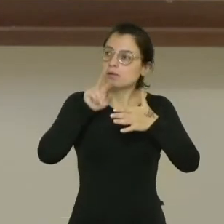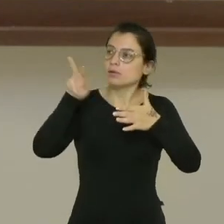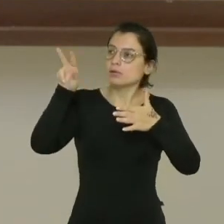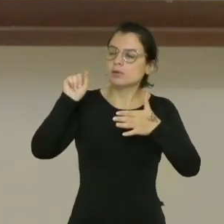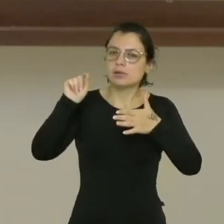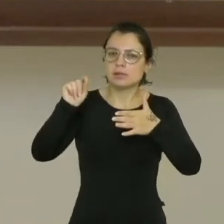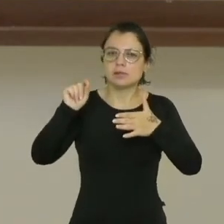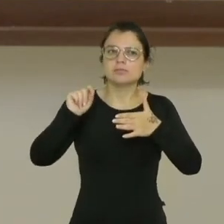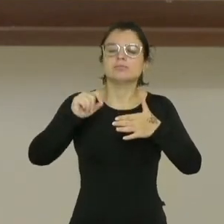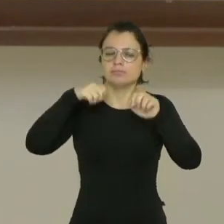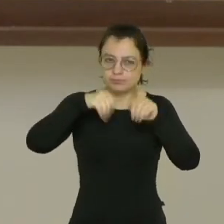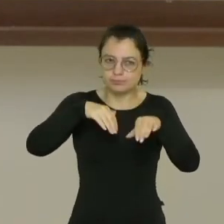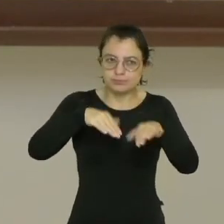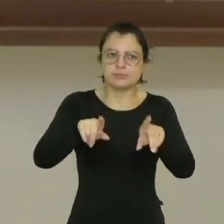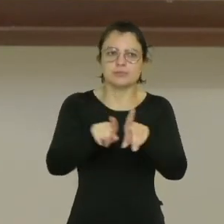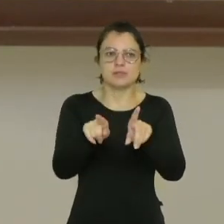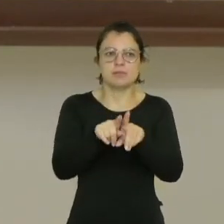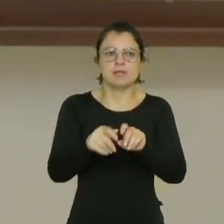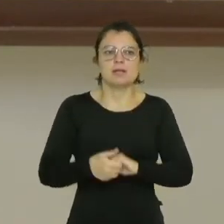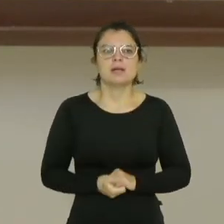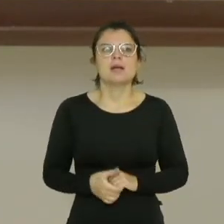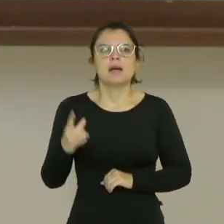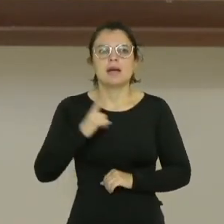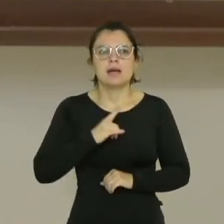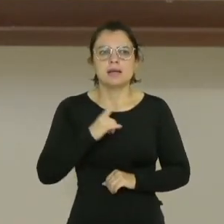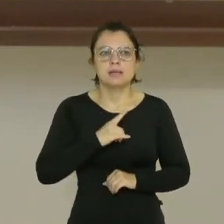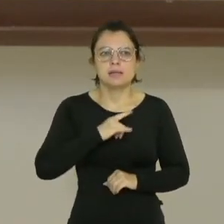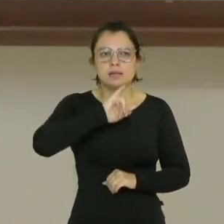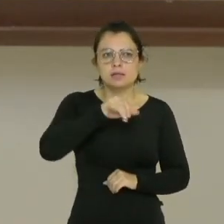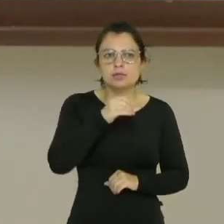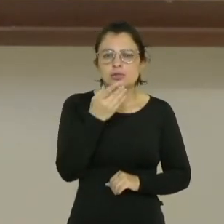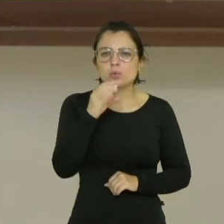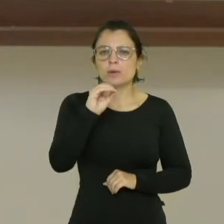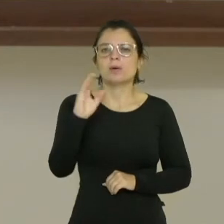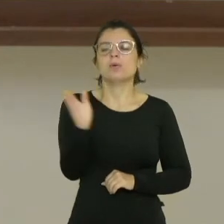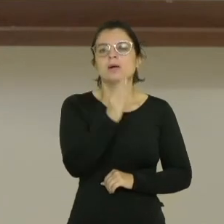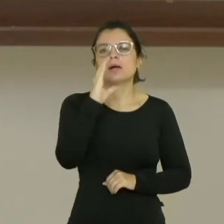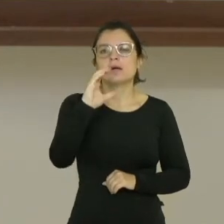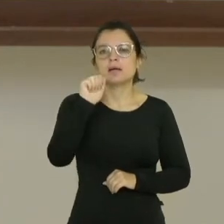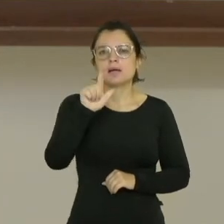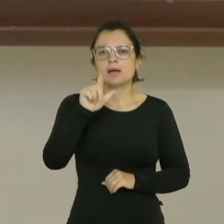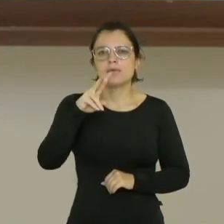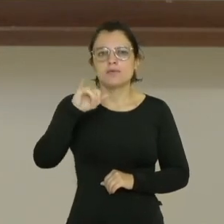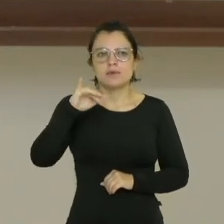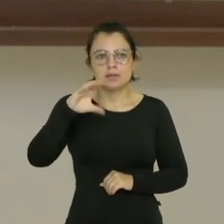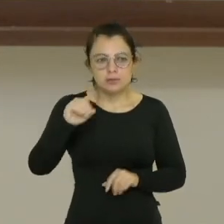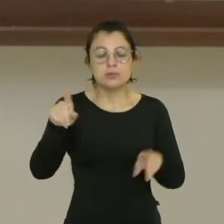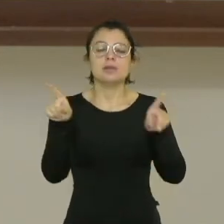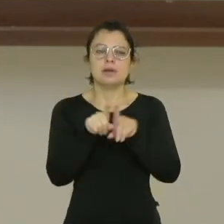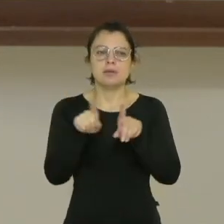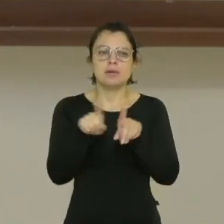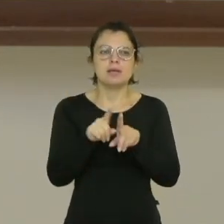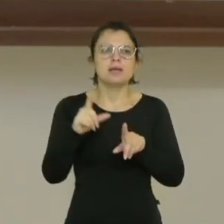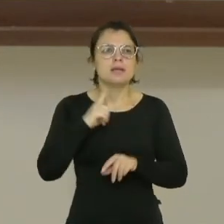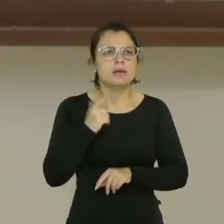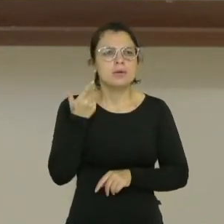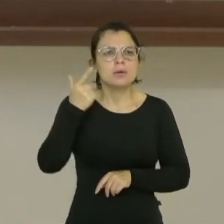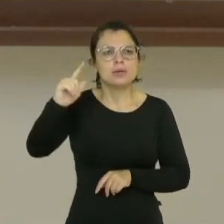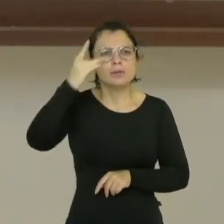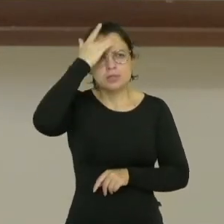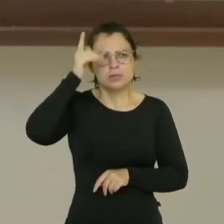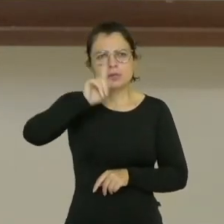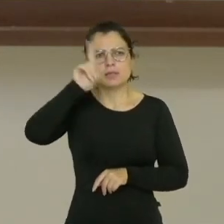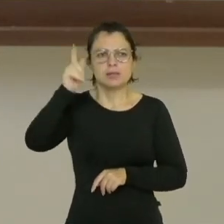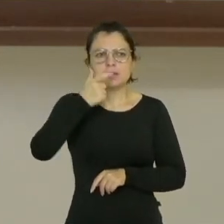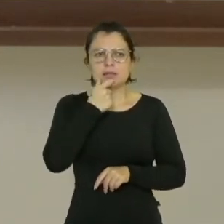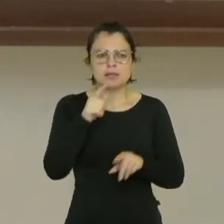João Calvino é um, e na Inglaterra nós vamos ver que não é um líder religioso, mas o próprio rei vai romper com a Igreja Católica, tá? Agora